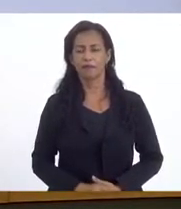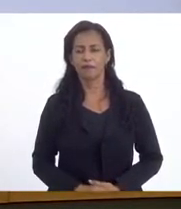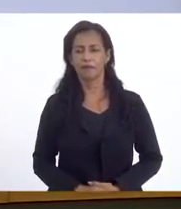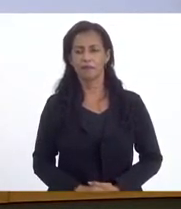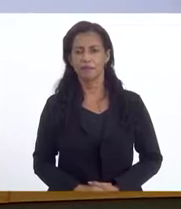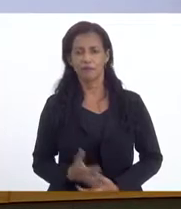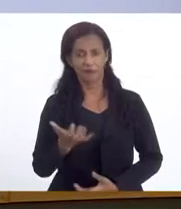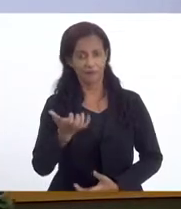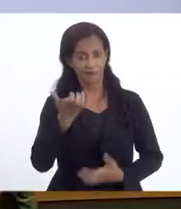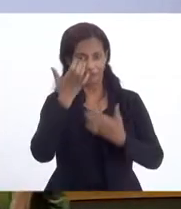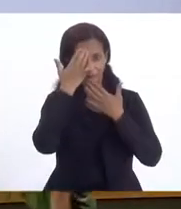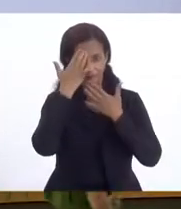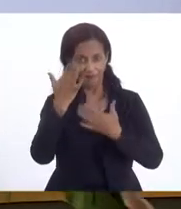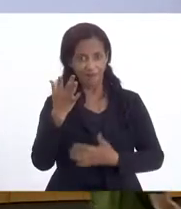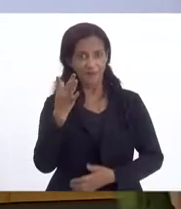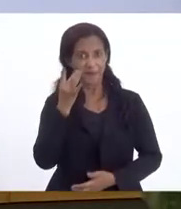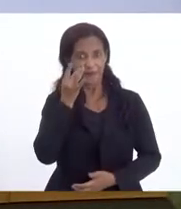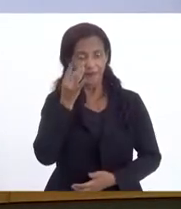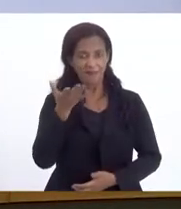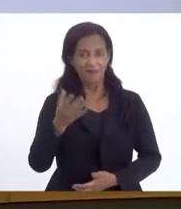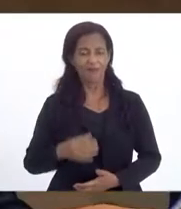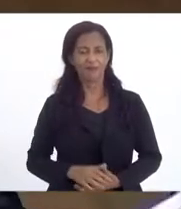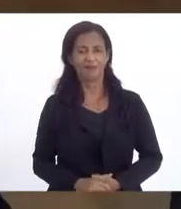Quero agradecer aqui a presença